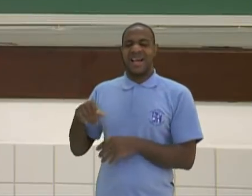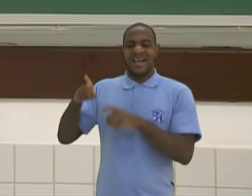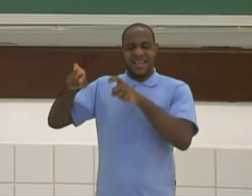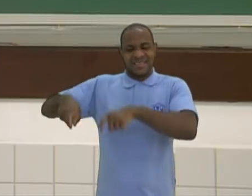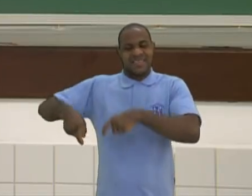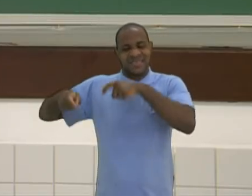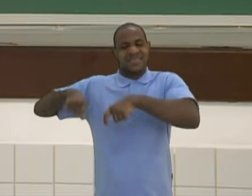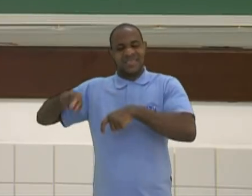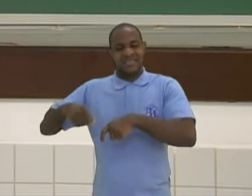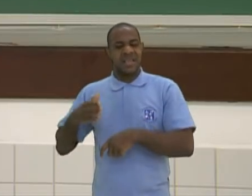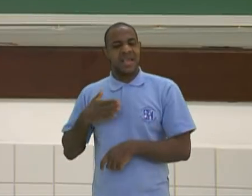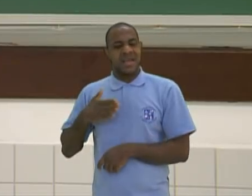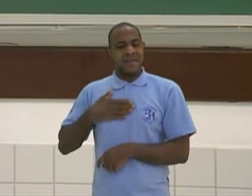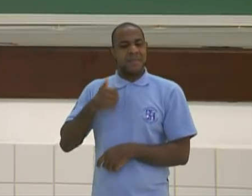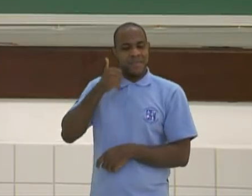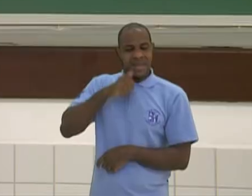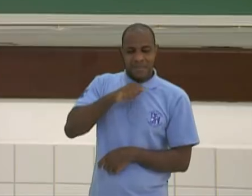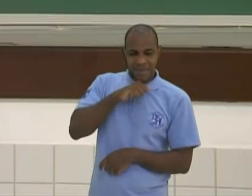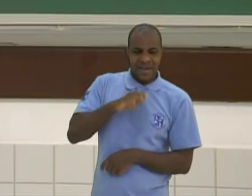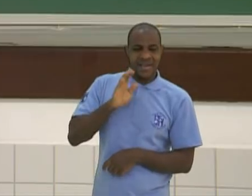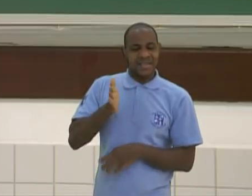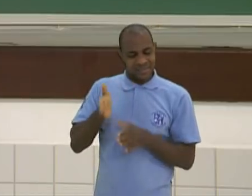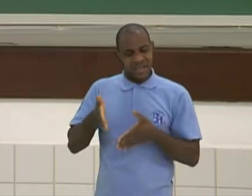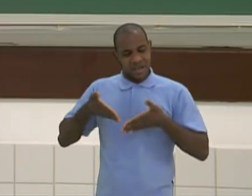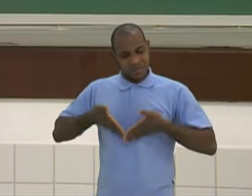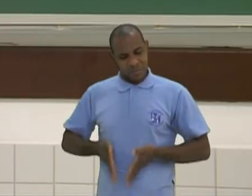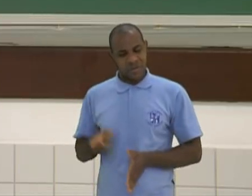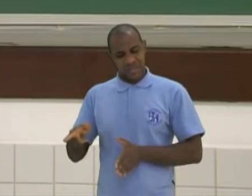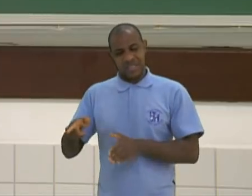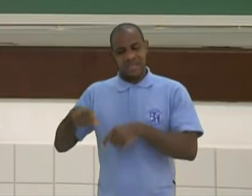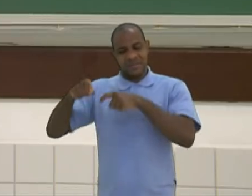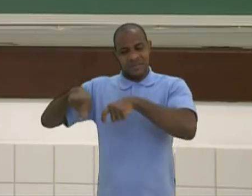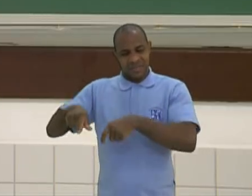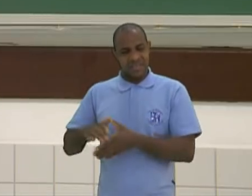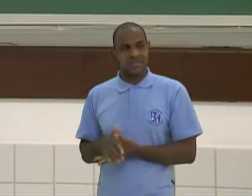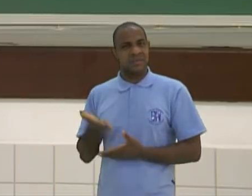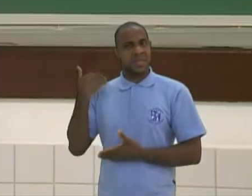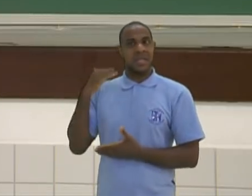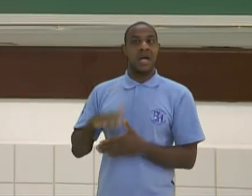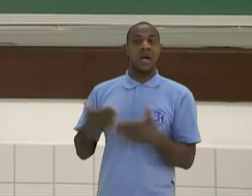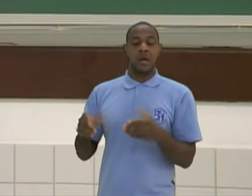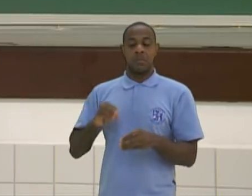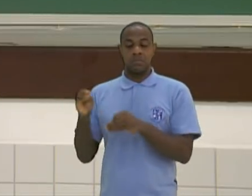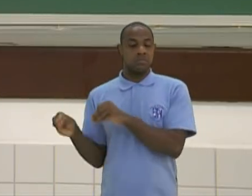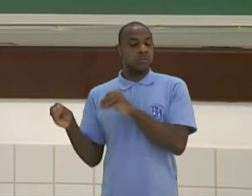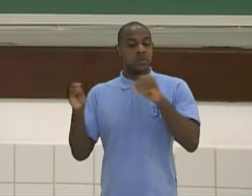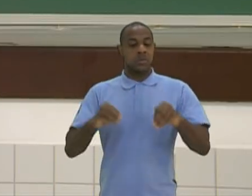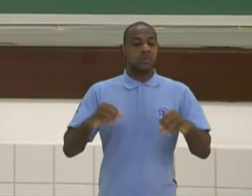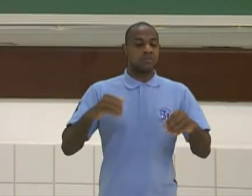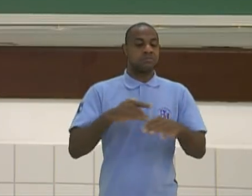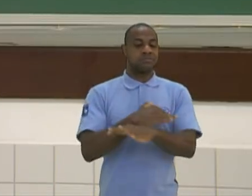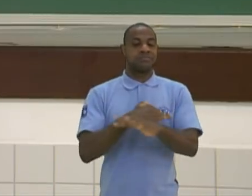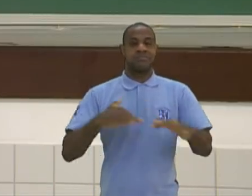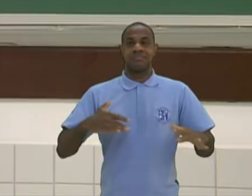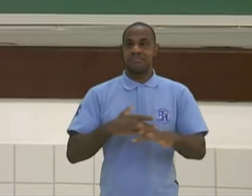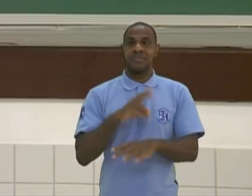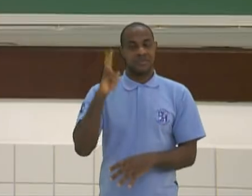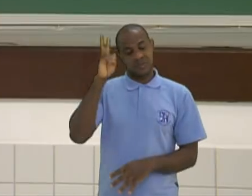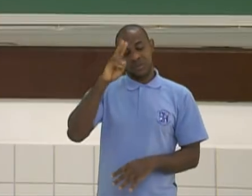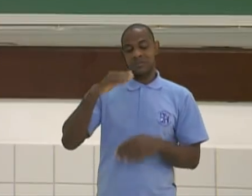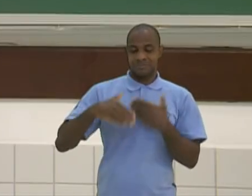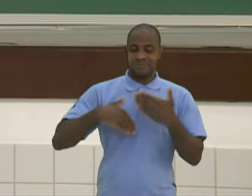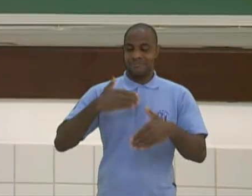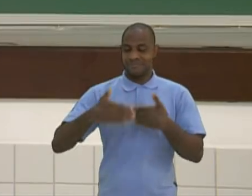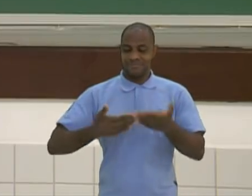no sítio, mas hoje nós somos, enfim, pessoas que moram na cidade. Por quê? Porque passamos esse processo de urbanização, historicamente o Brasil passou